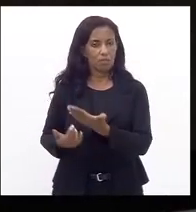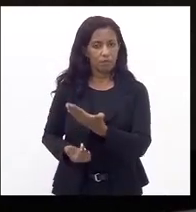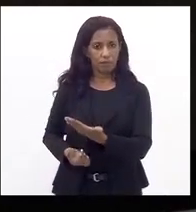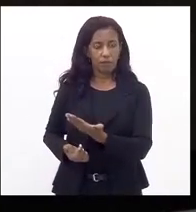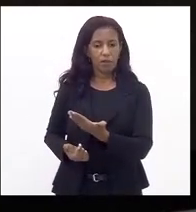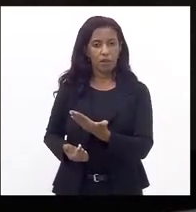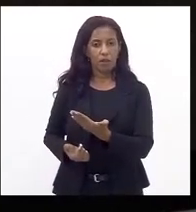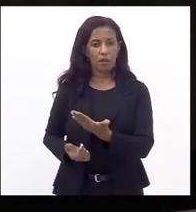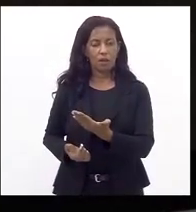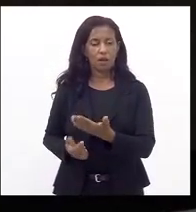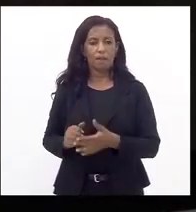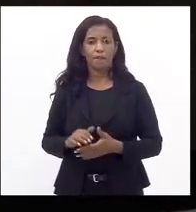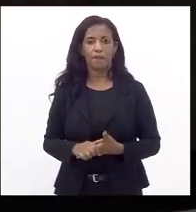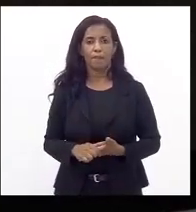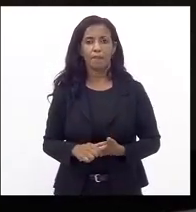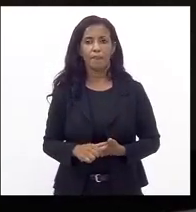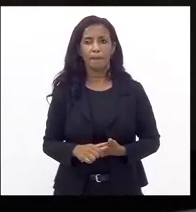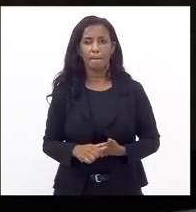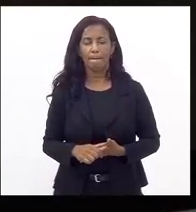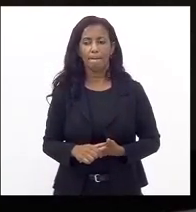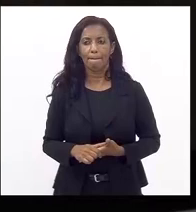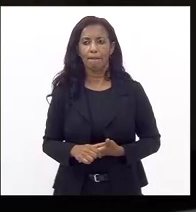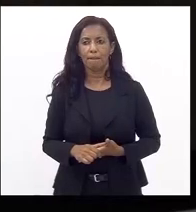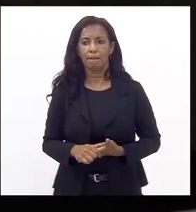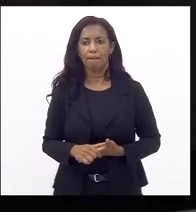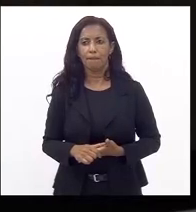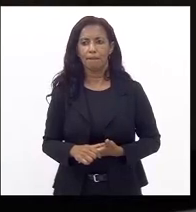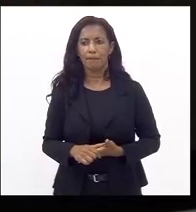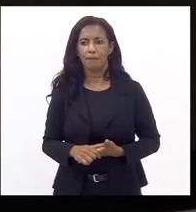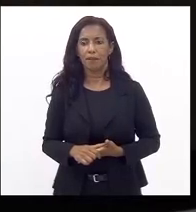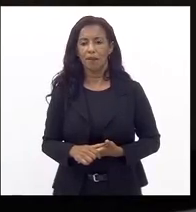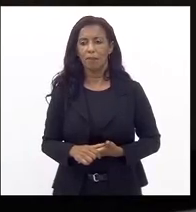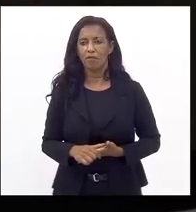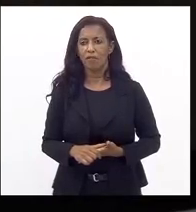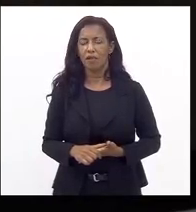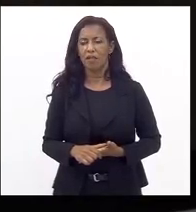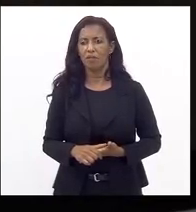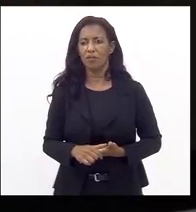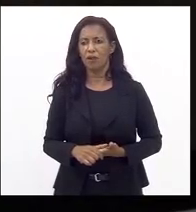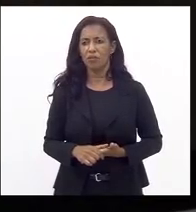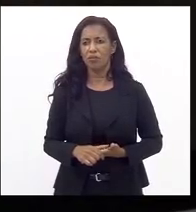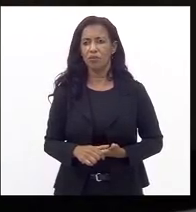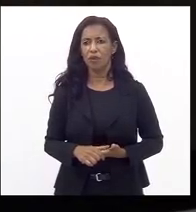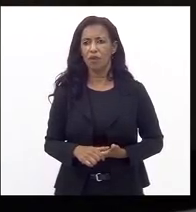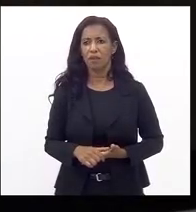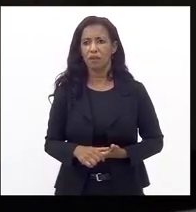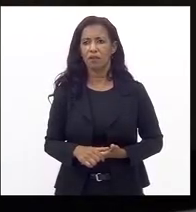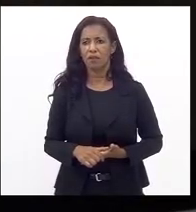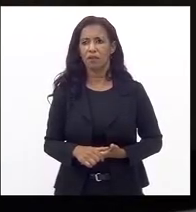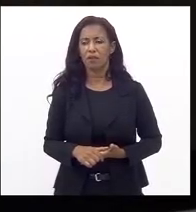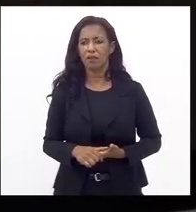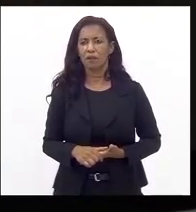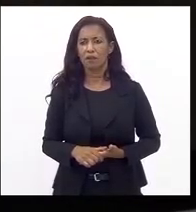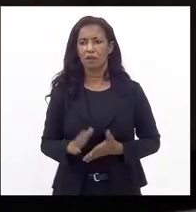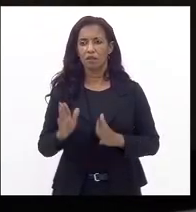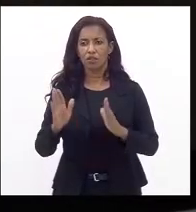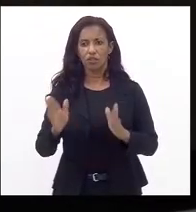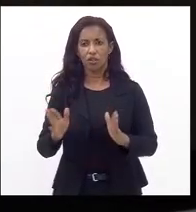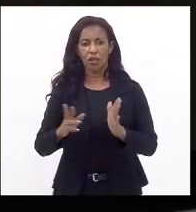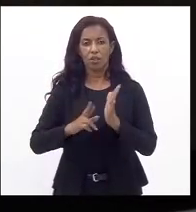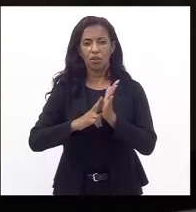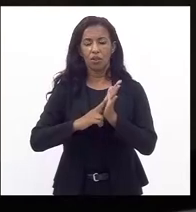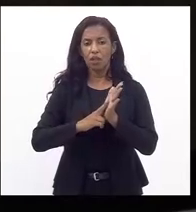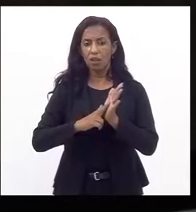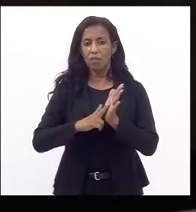excelência' da Petrobras para aumentar a arrecadação do Estado dão já que o